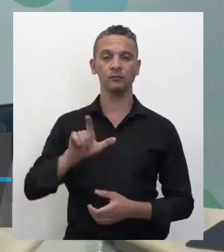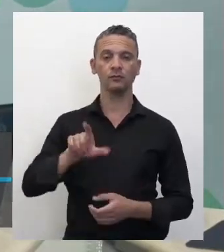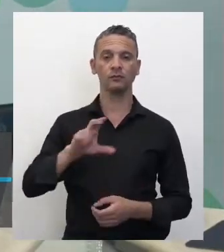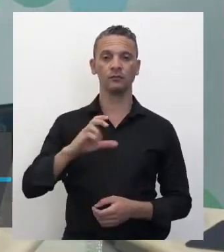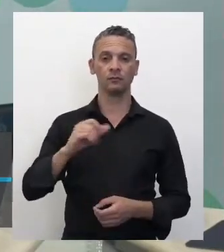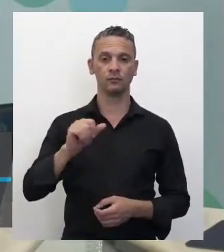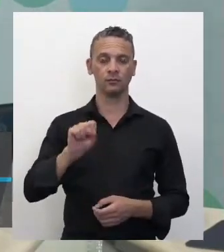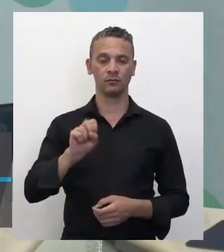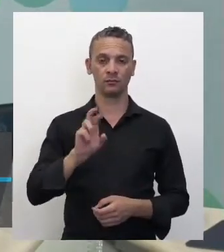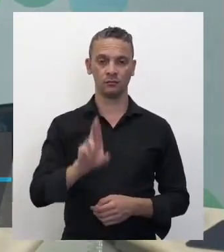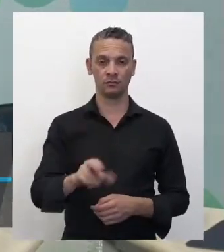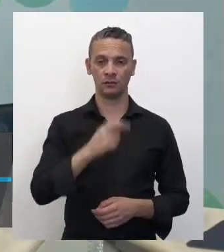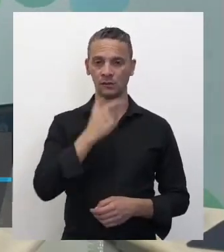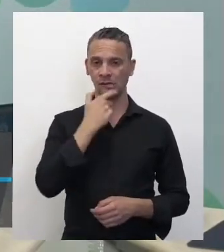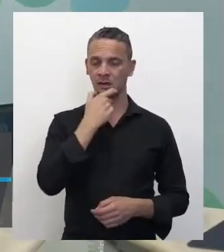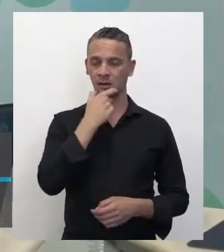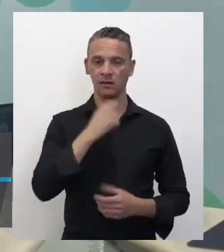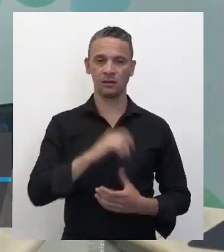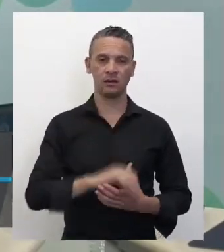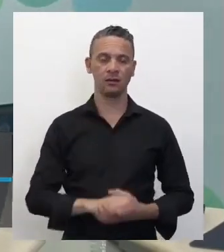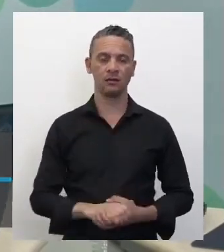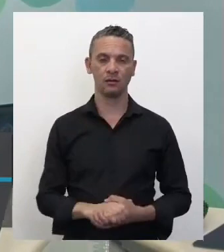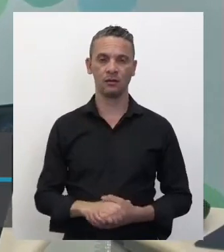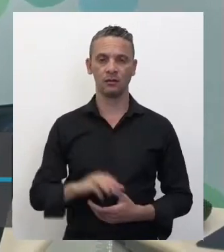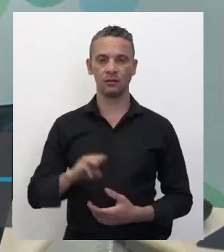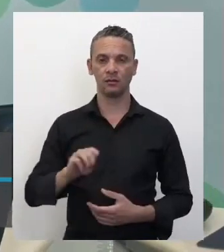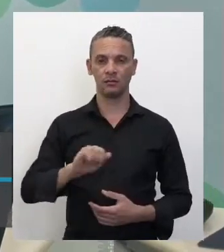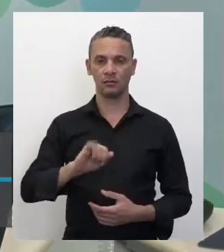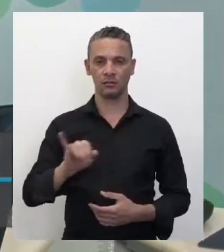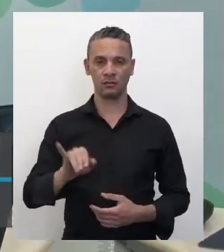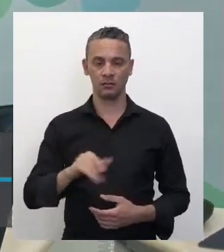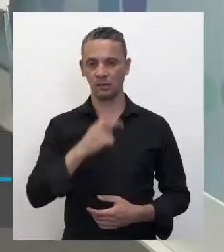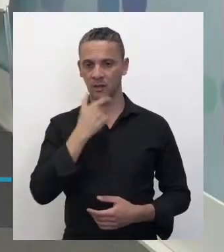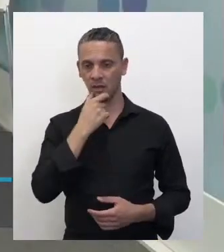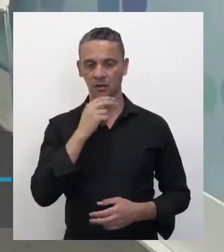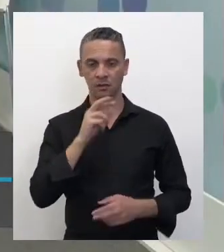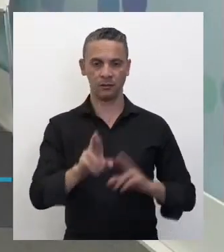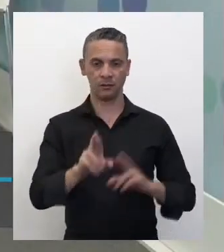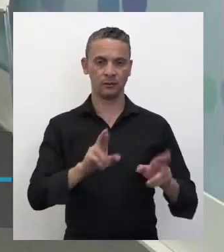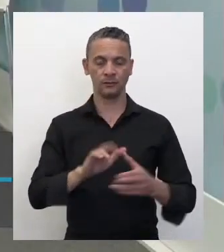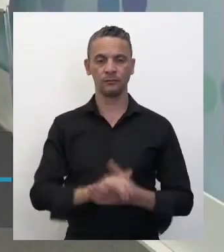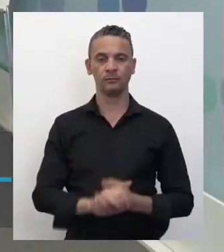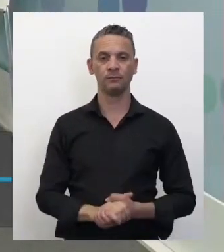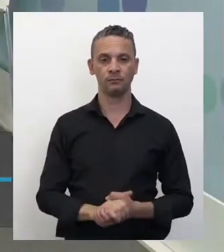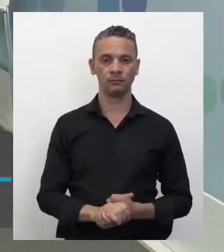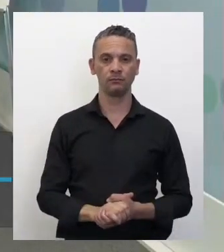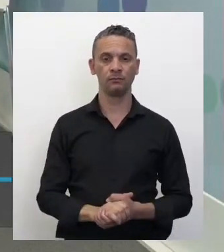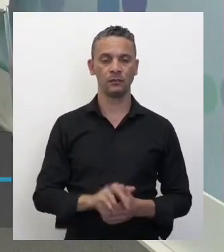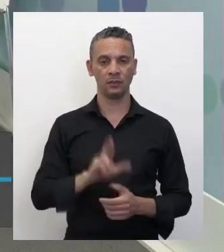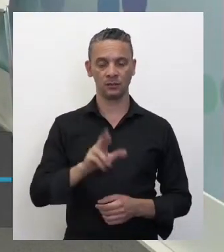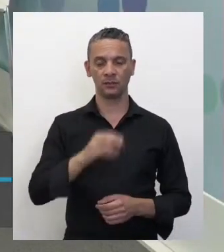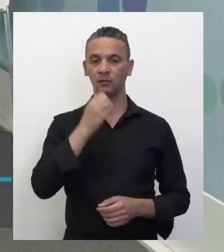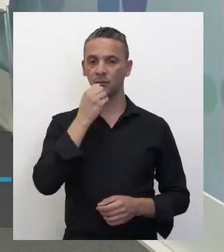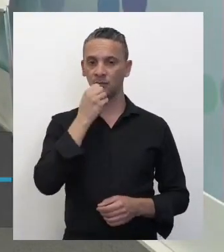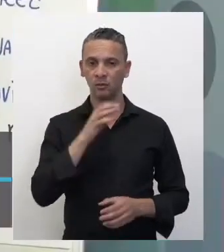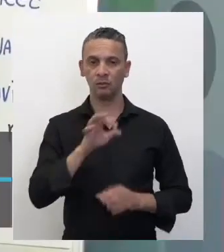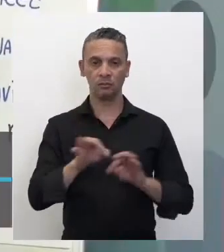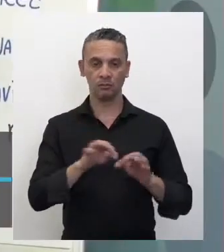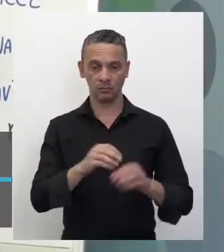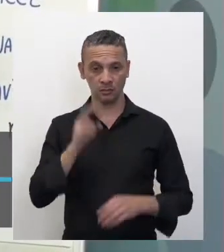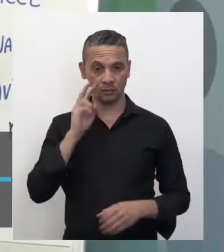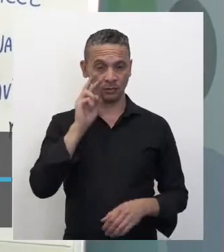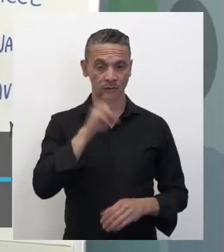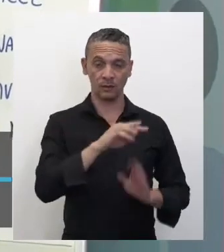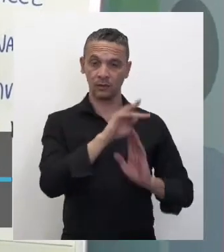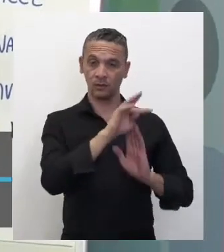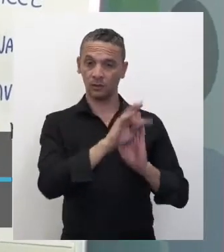and accounted. E a Maju increased, accounted também. Legal, respostas foram muito boas, realmente. Vamos dar uma olhada no texto